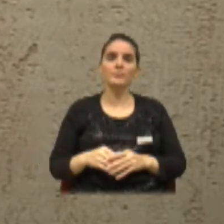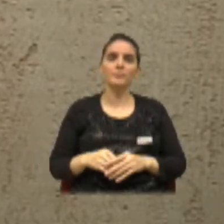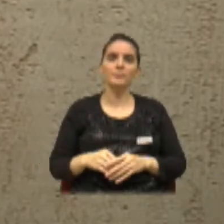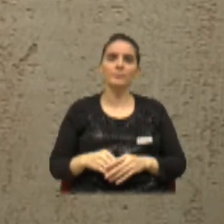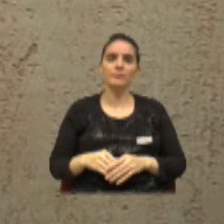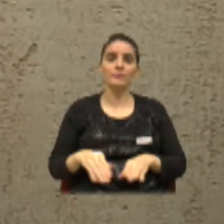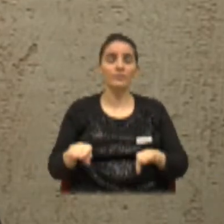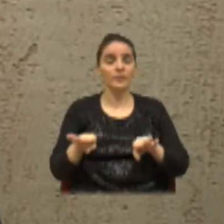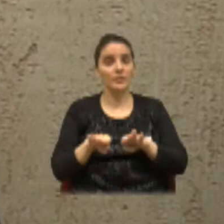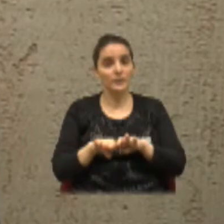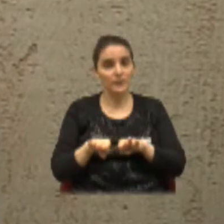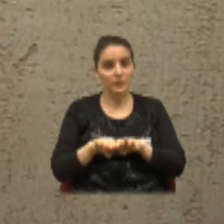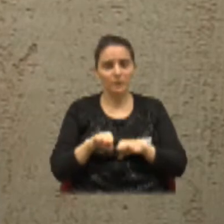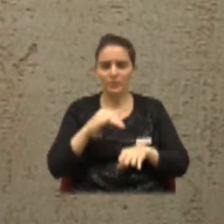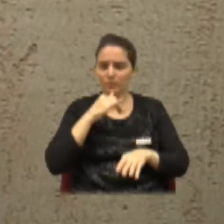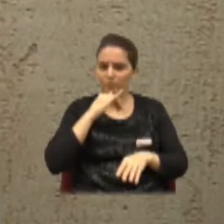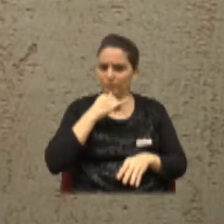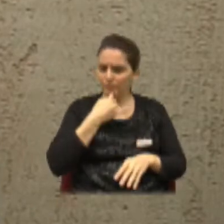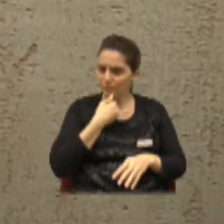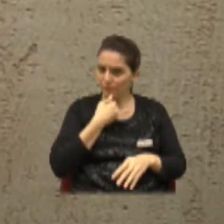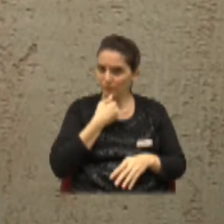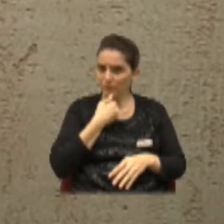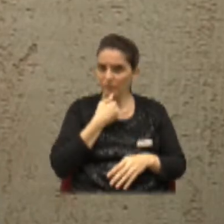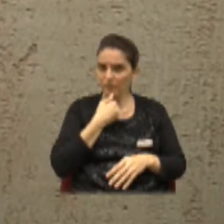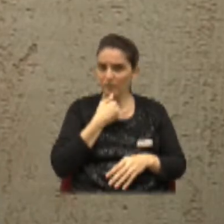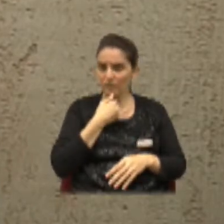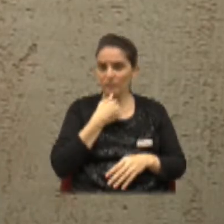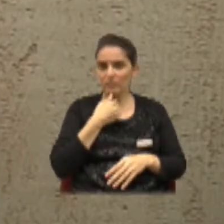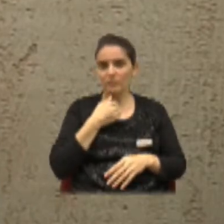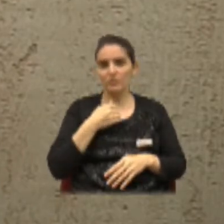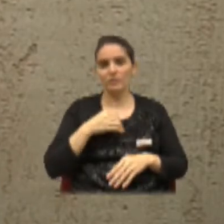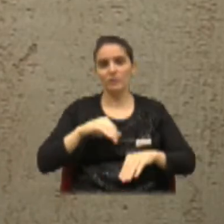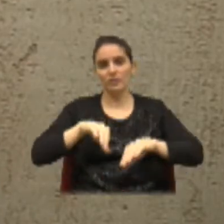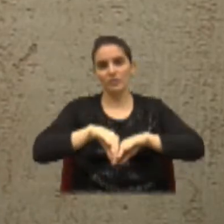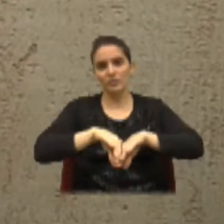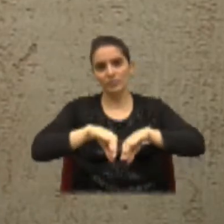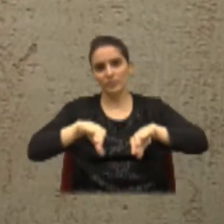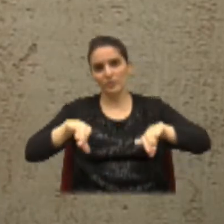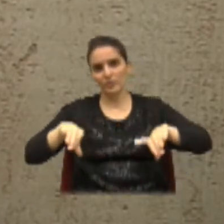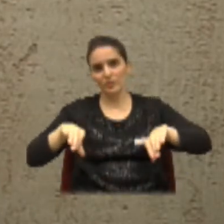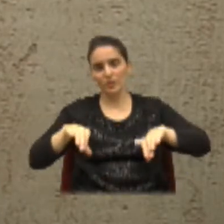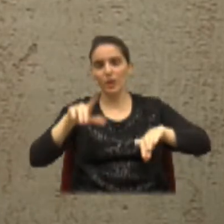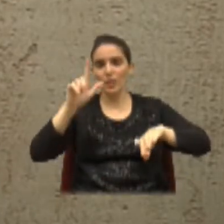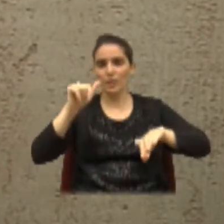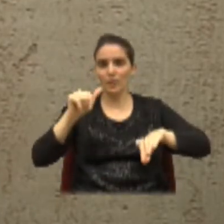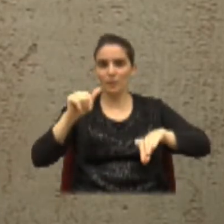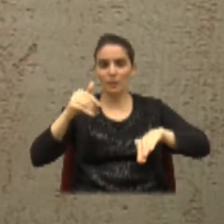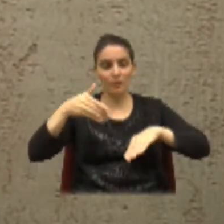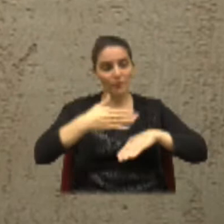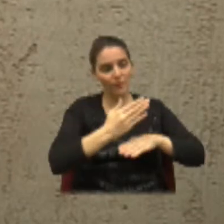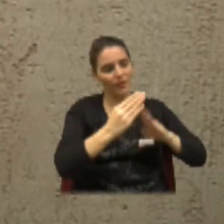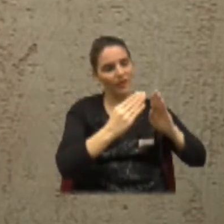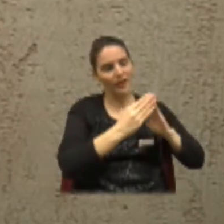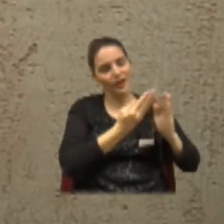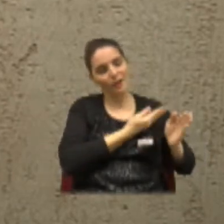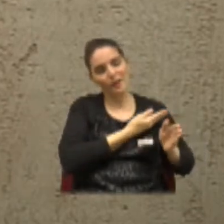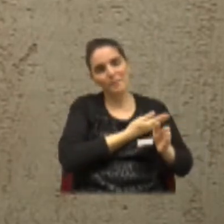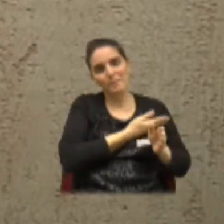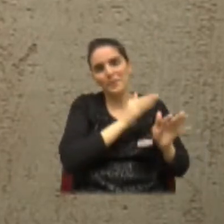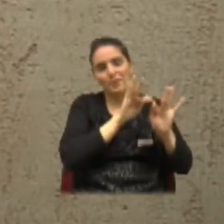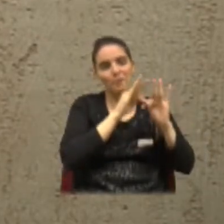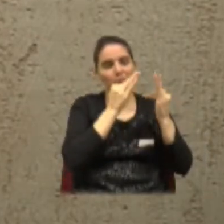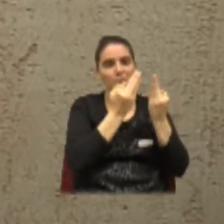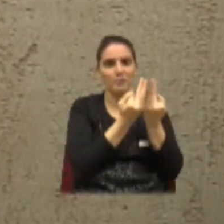triste situação, porque muitas vezes acontece a equiparação ao se adentrar na casa dos amigos ou das pessoas e, às vezes,